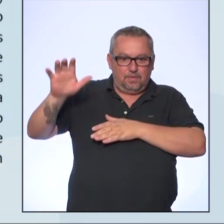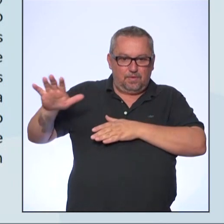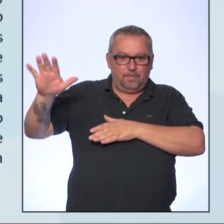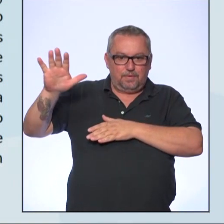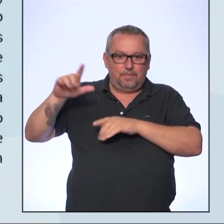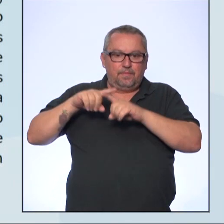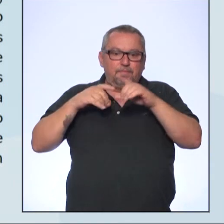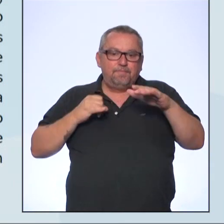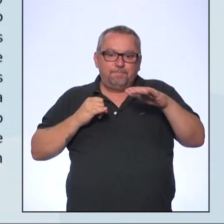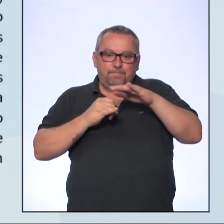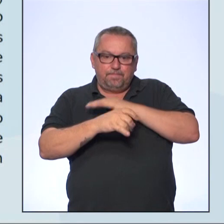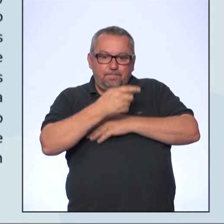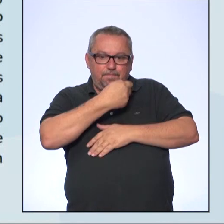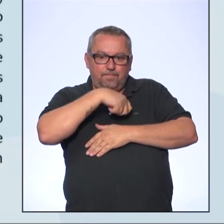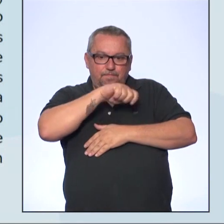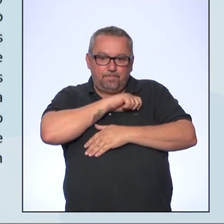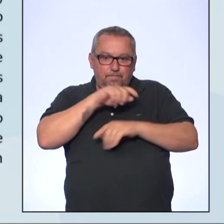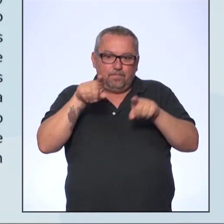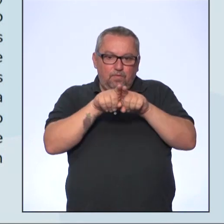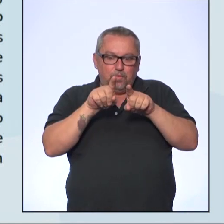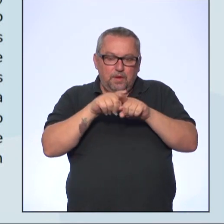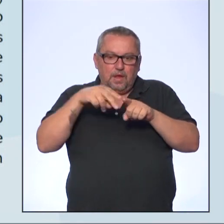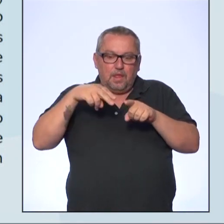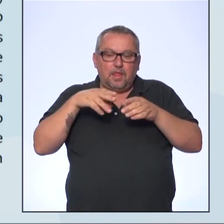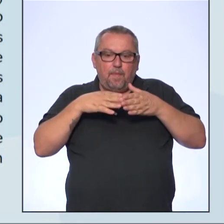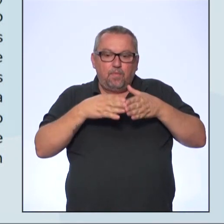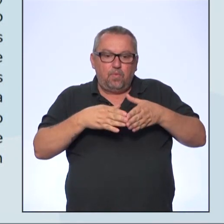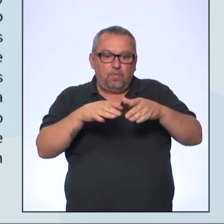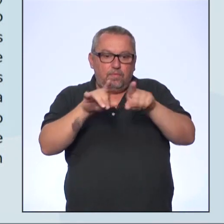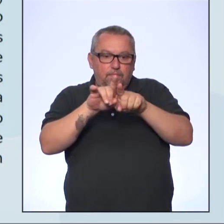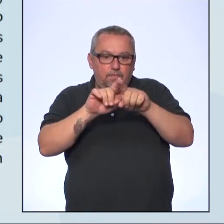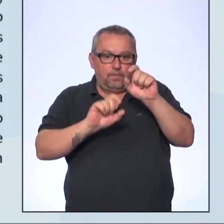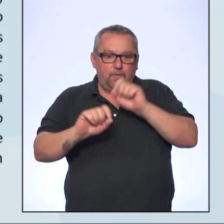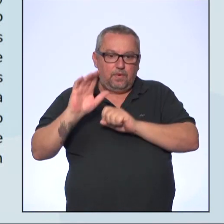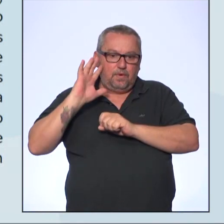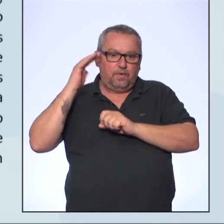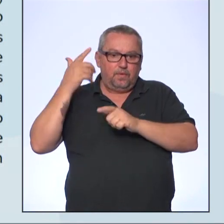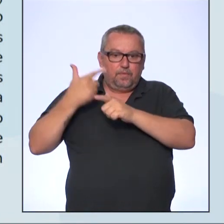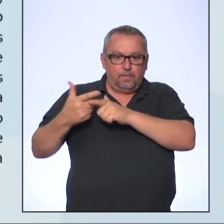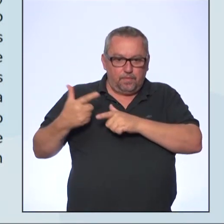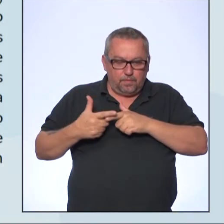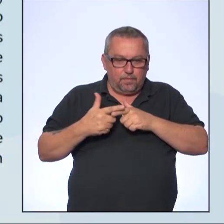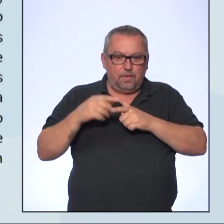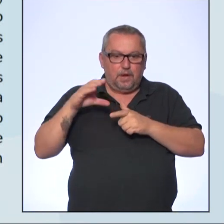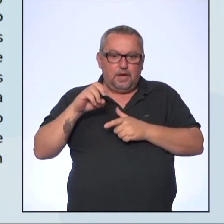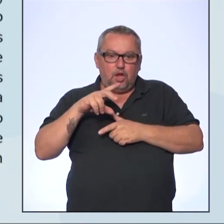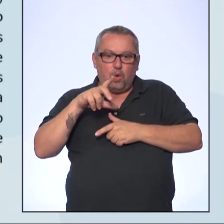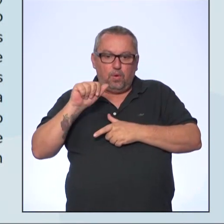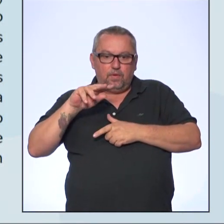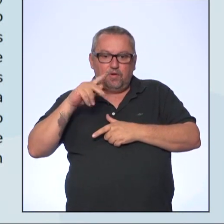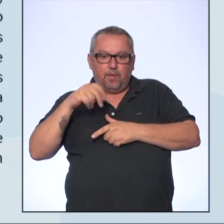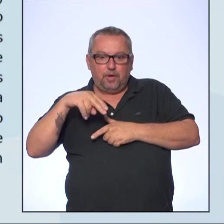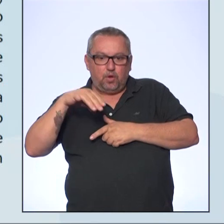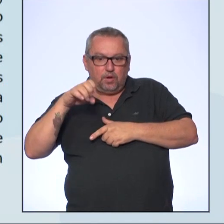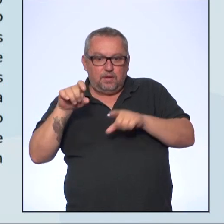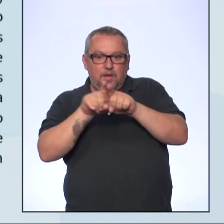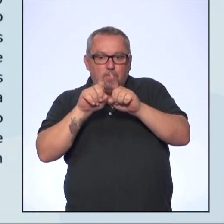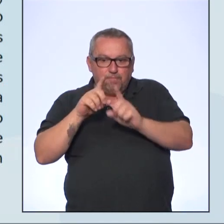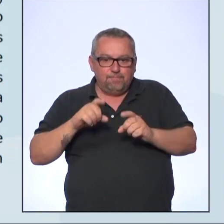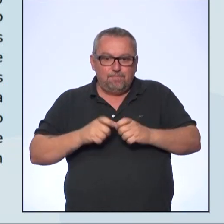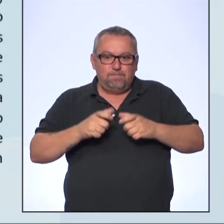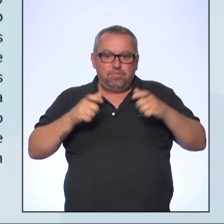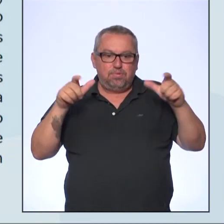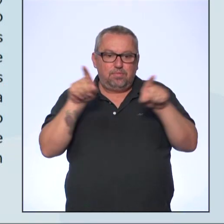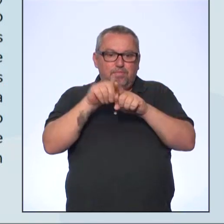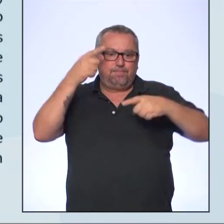Com a invasão da Espanha pelas tropas de Napoleão, os conflitos internos entre crioulos e chapetones se intensificaram e a discussão sobre